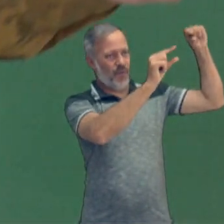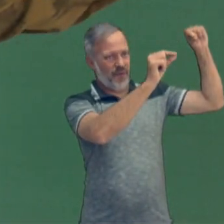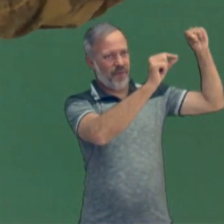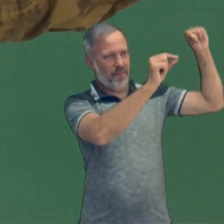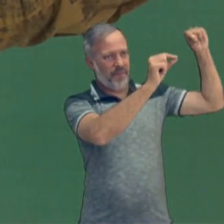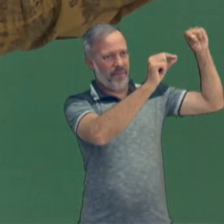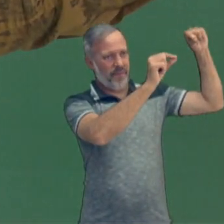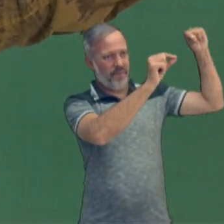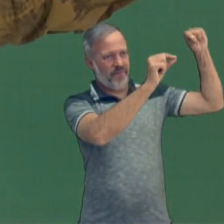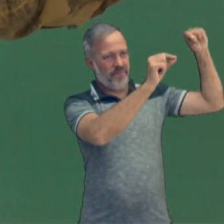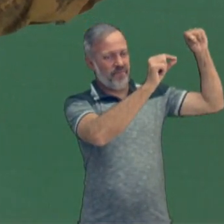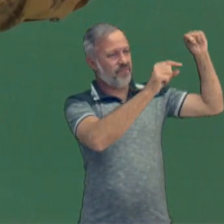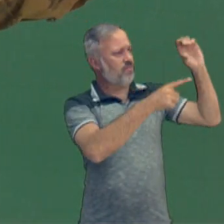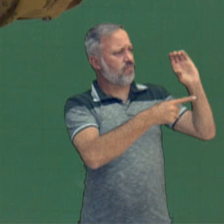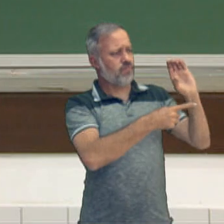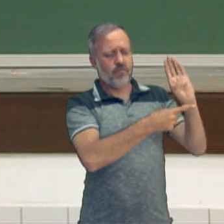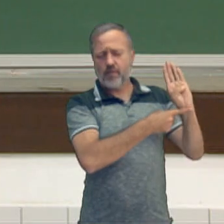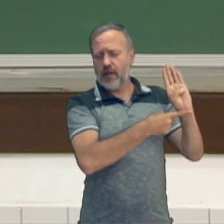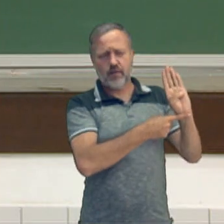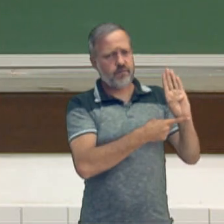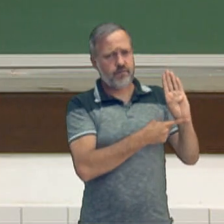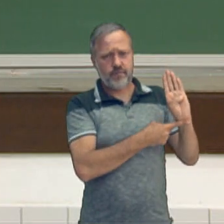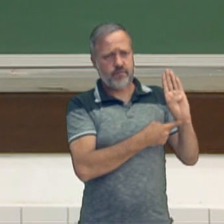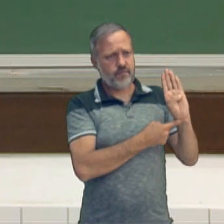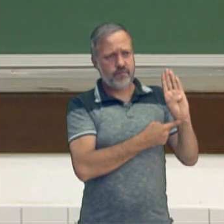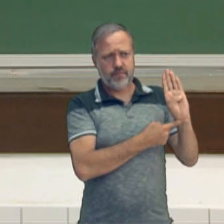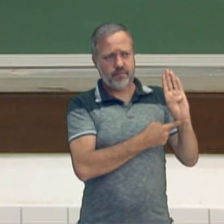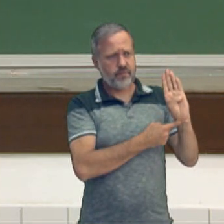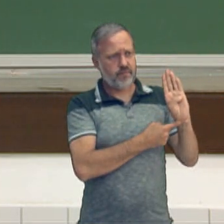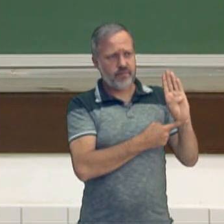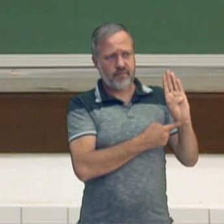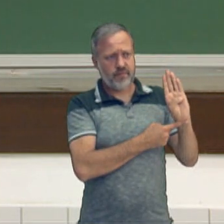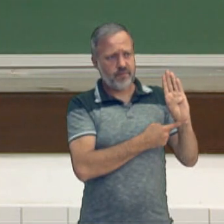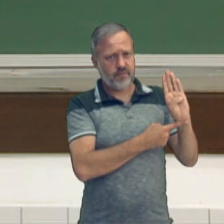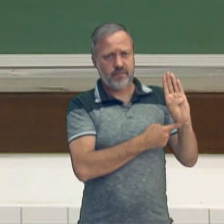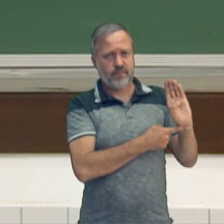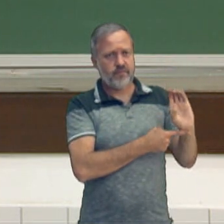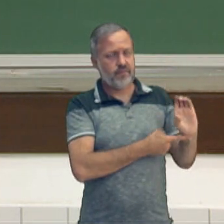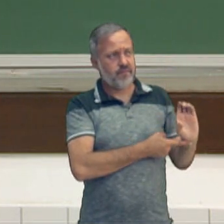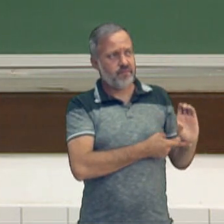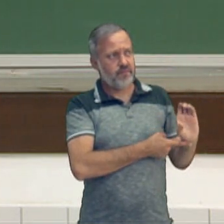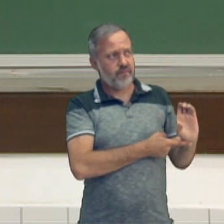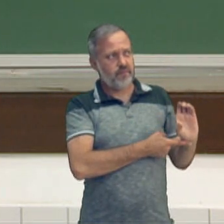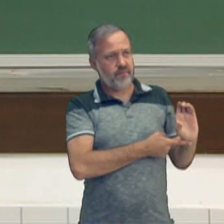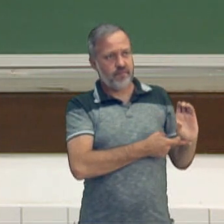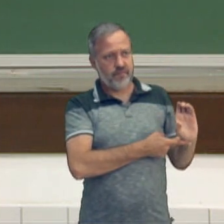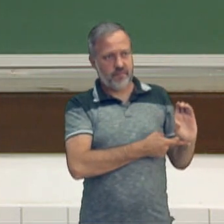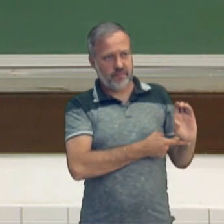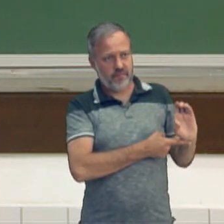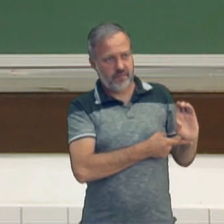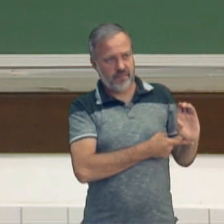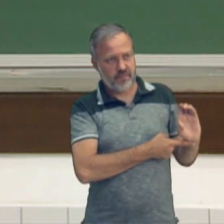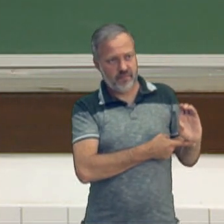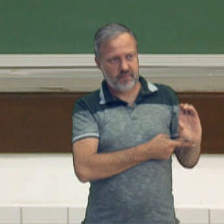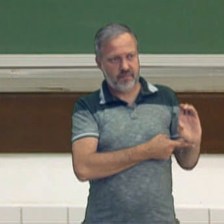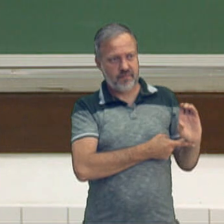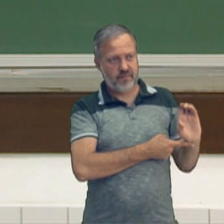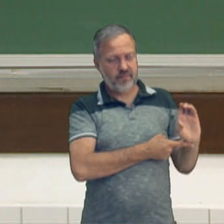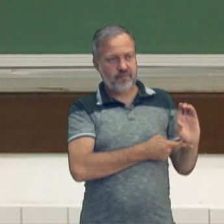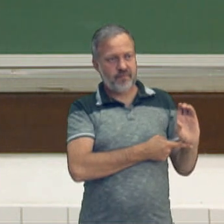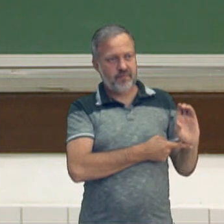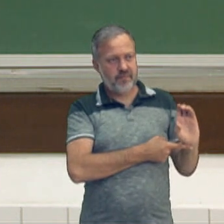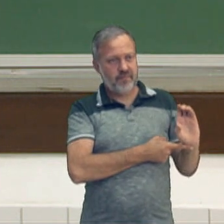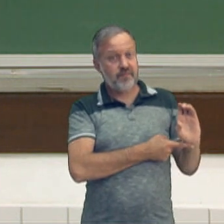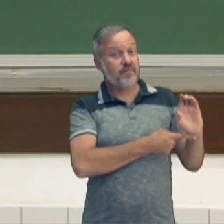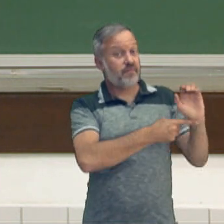lua. Anos e dias ele não marca porque não é um calendário solar, nem as cheias das marés. Então a resposta correta para o